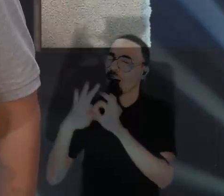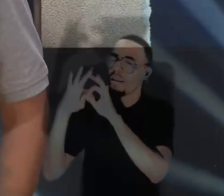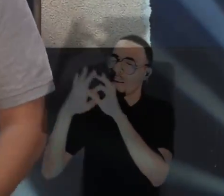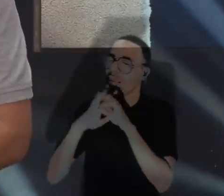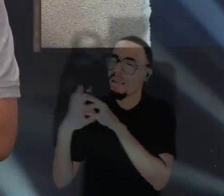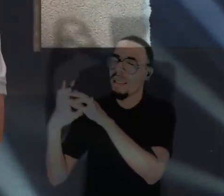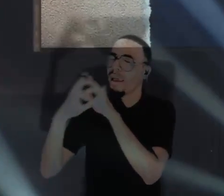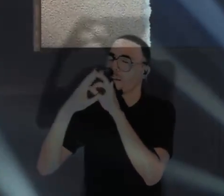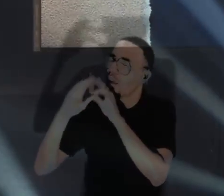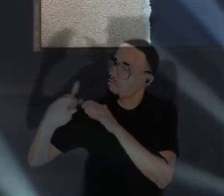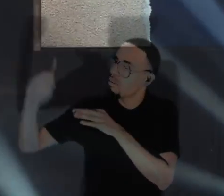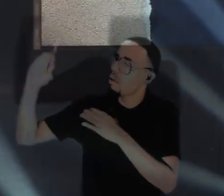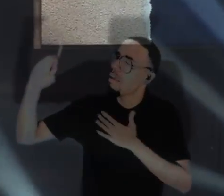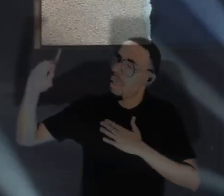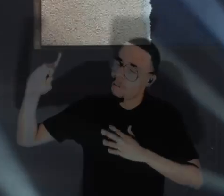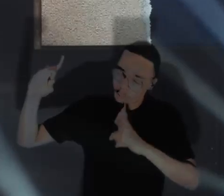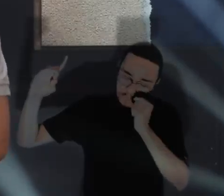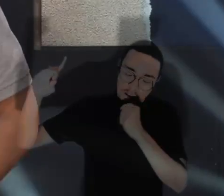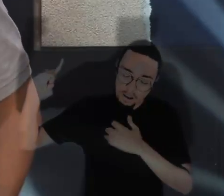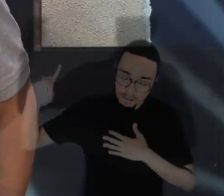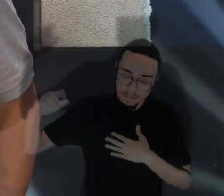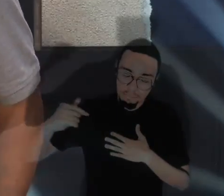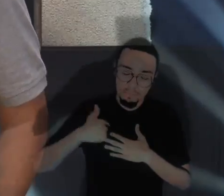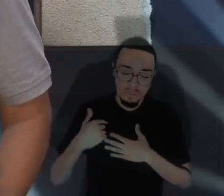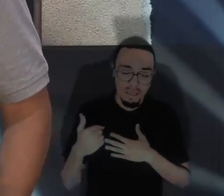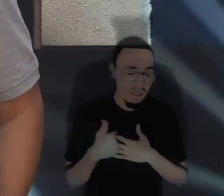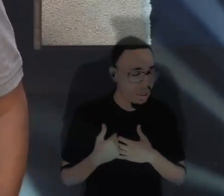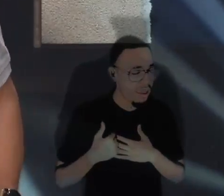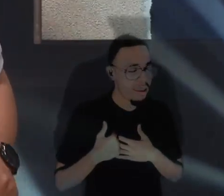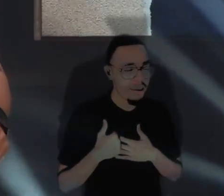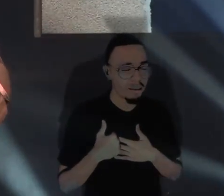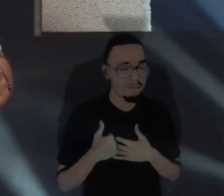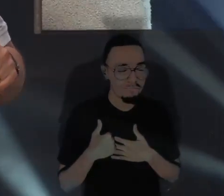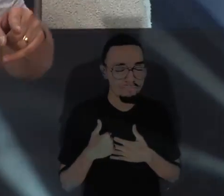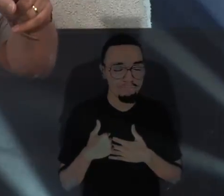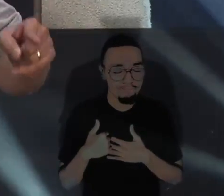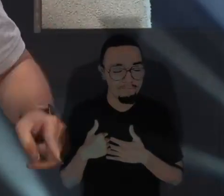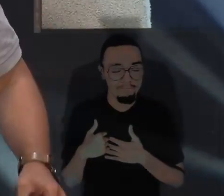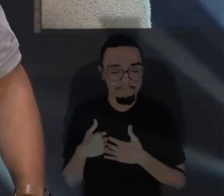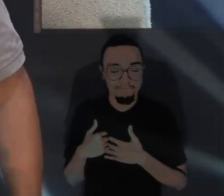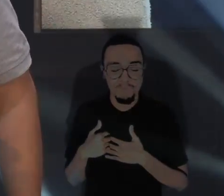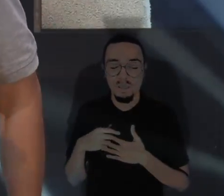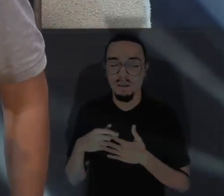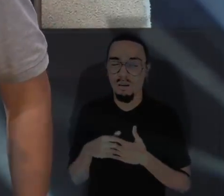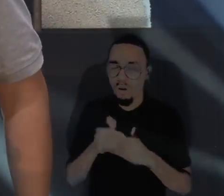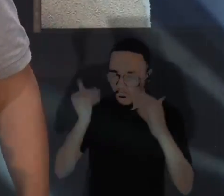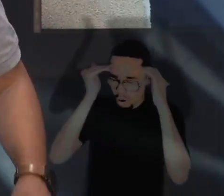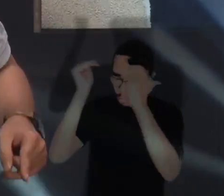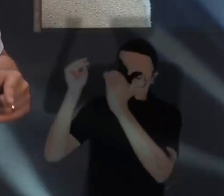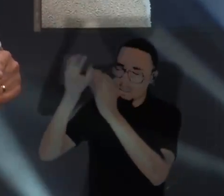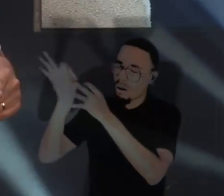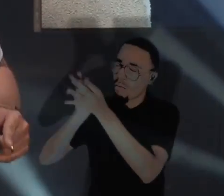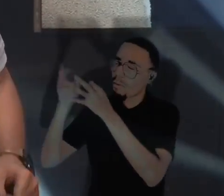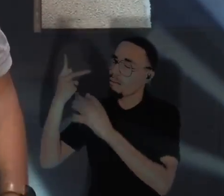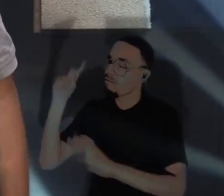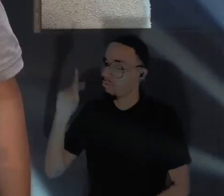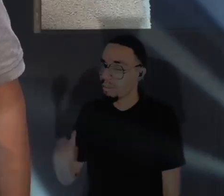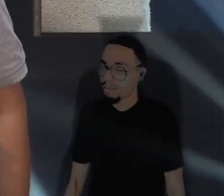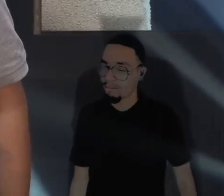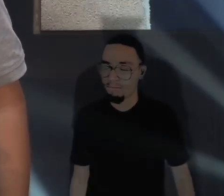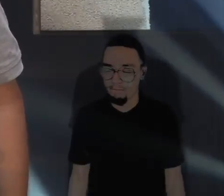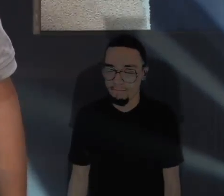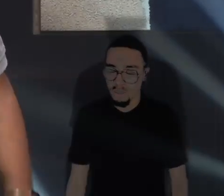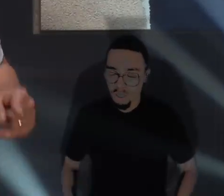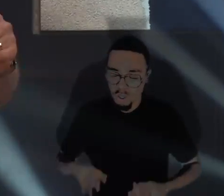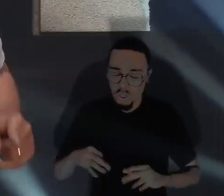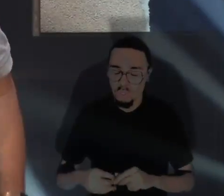lagar, eu sairei dos acordos que eu fiz, e eu vou para aquilo que eu tenho que fazer. Toda síndrome cai por